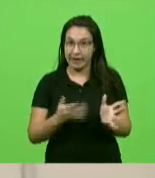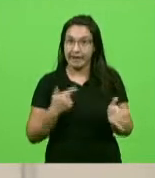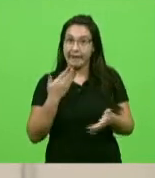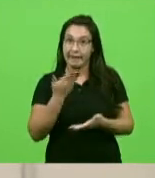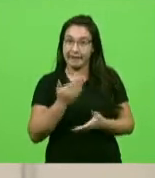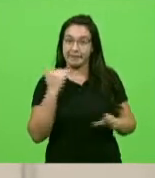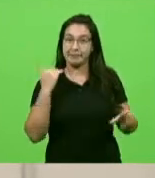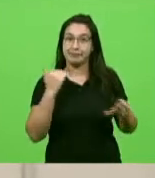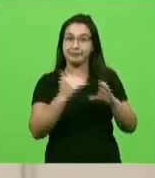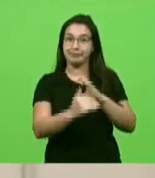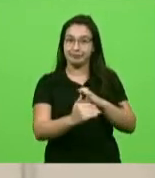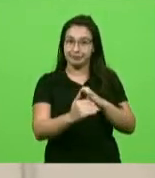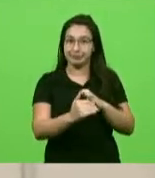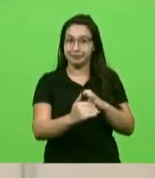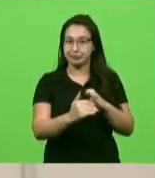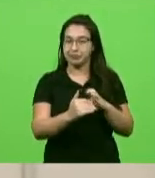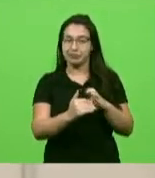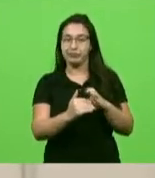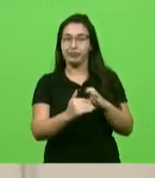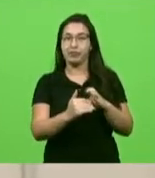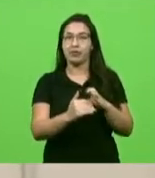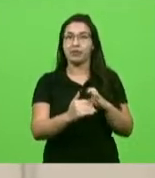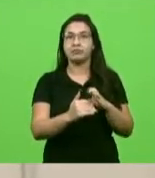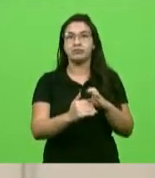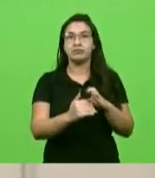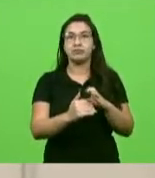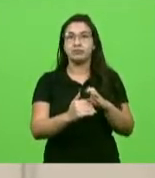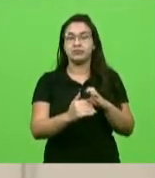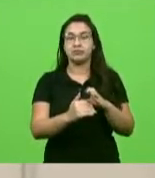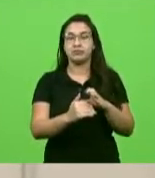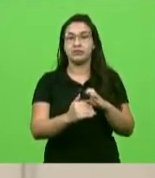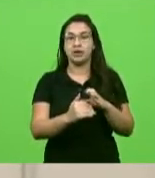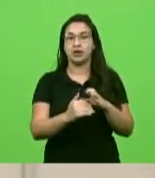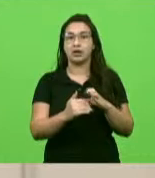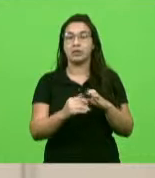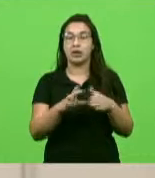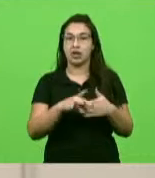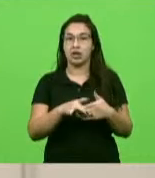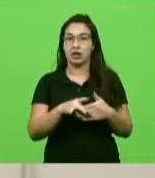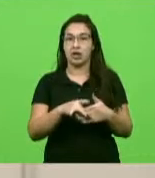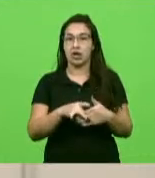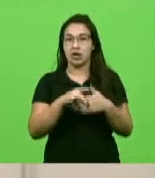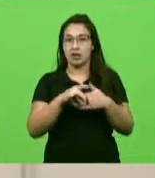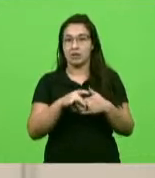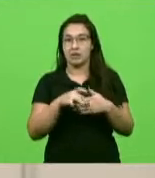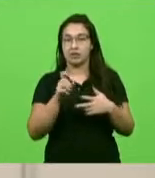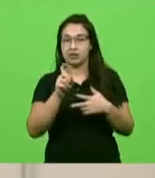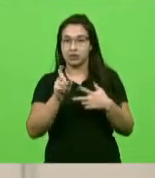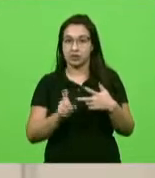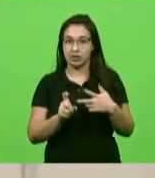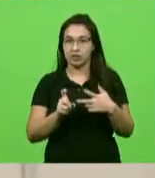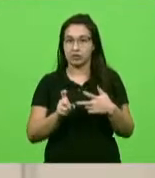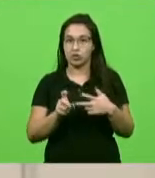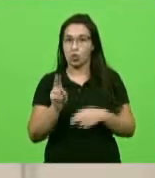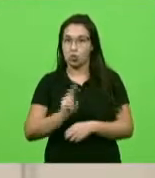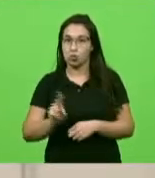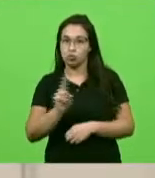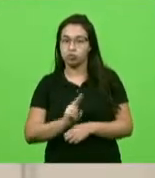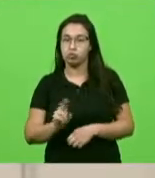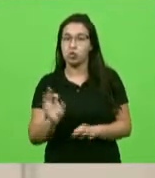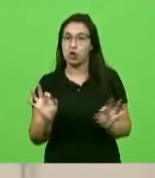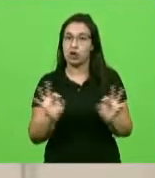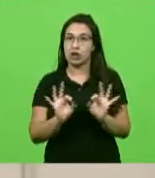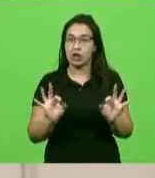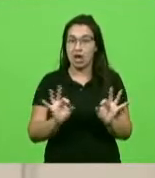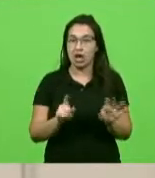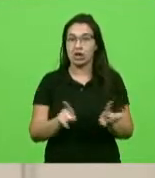encaminhou, em vez de exercer esse poder fiscalizatório e até avocar, se fosse o caso,